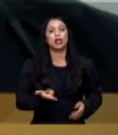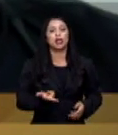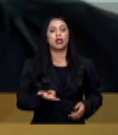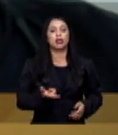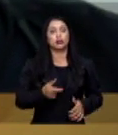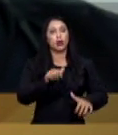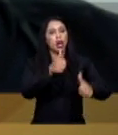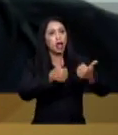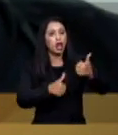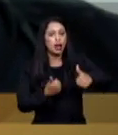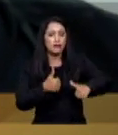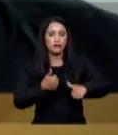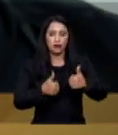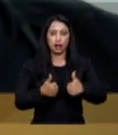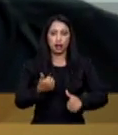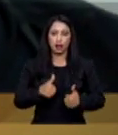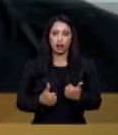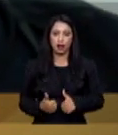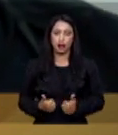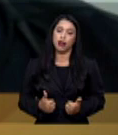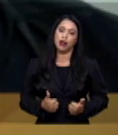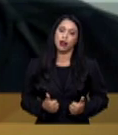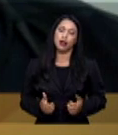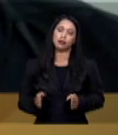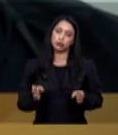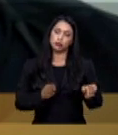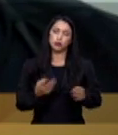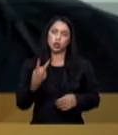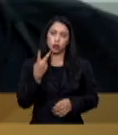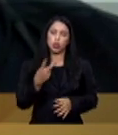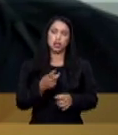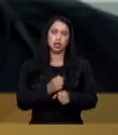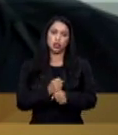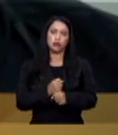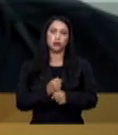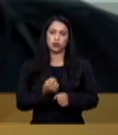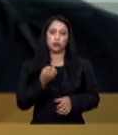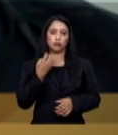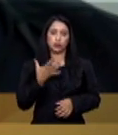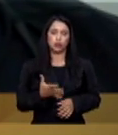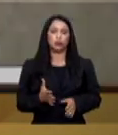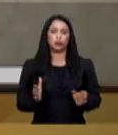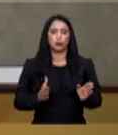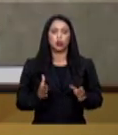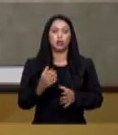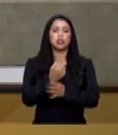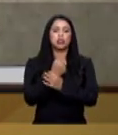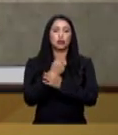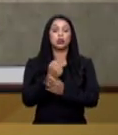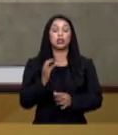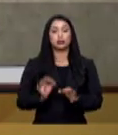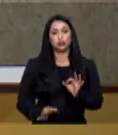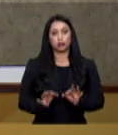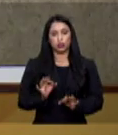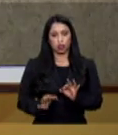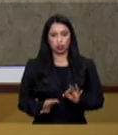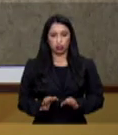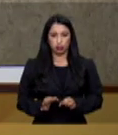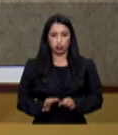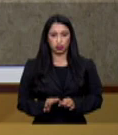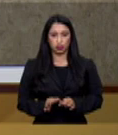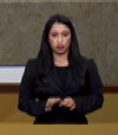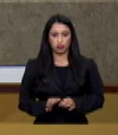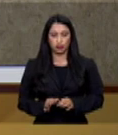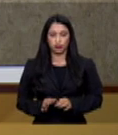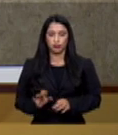banca, e é um lapso temporal razoável para que se efetive. É uma segurança jurídica. Segurança